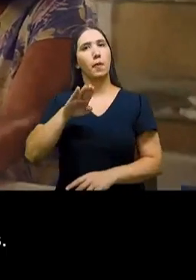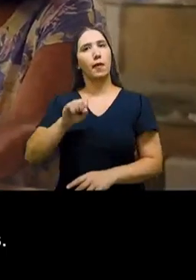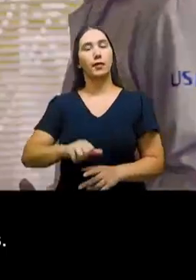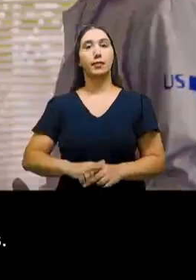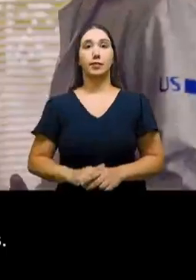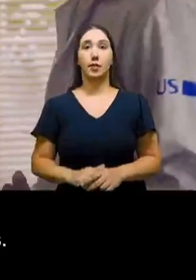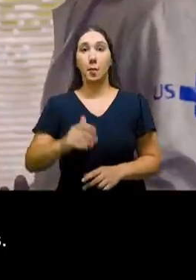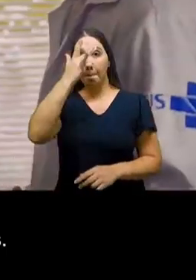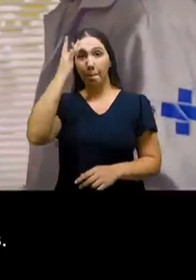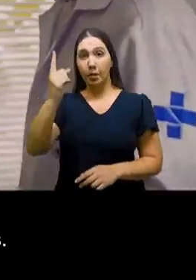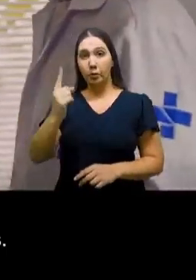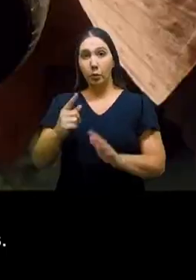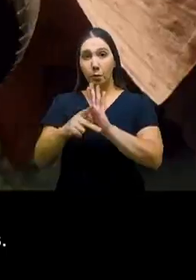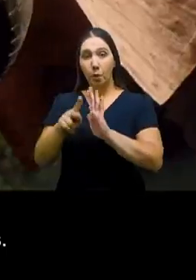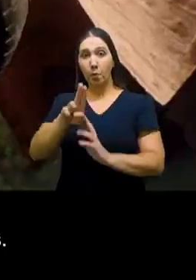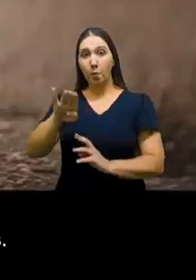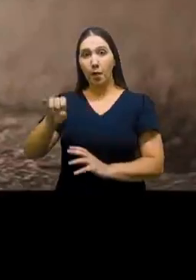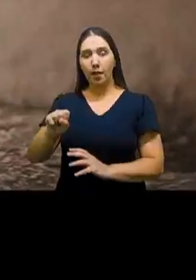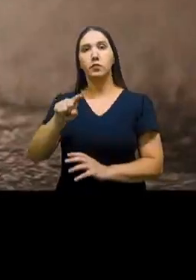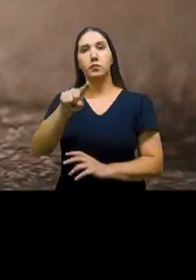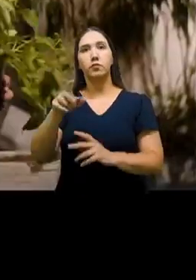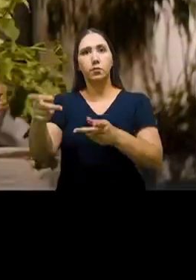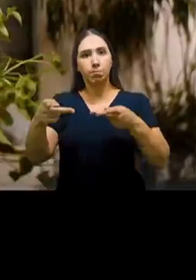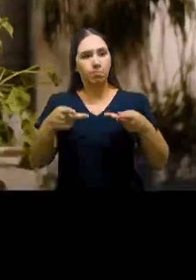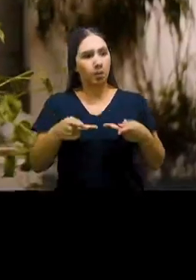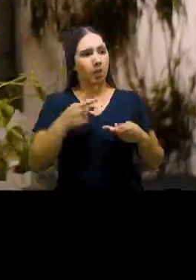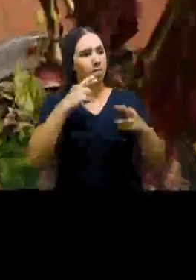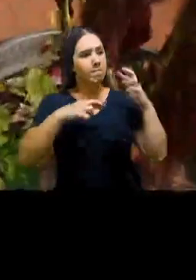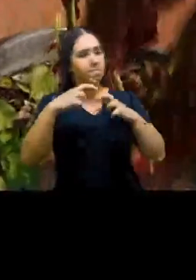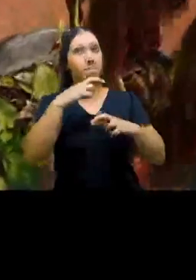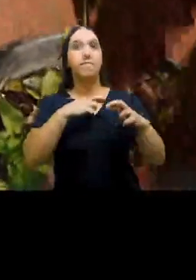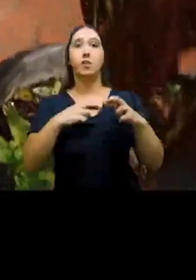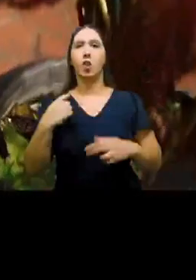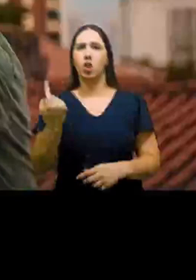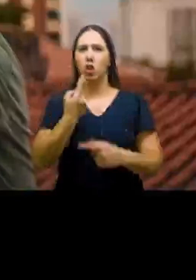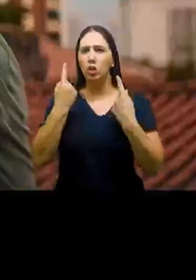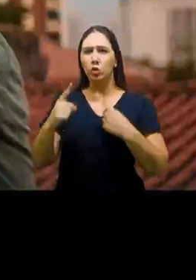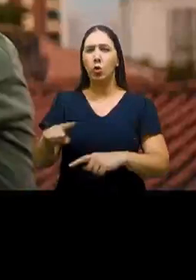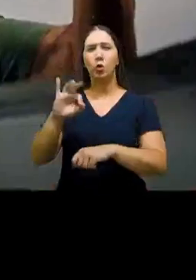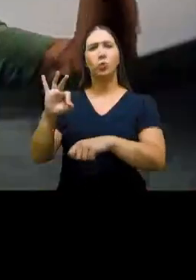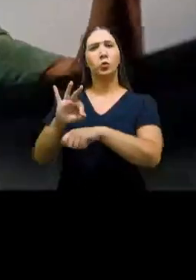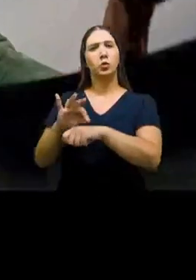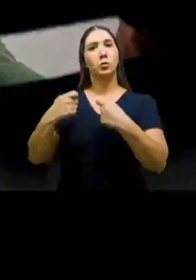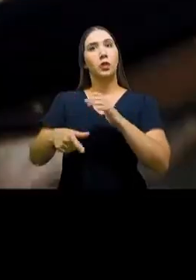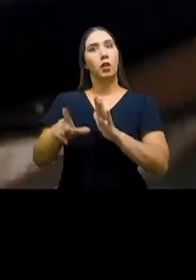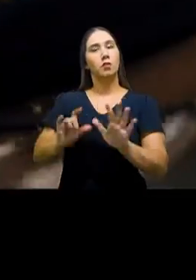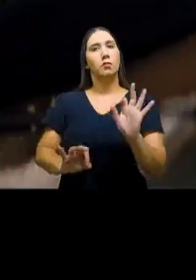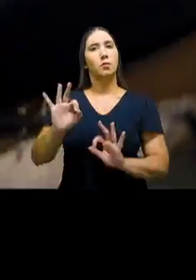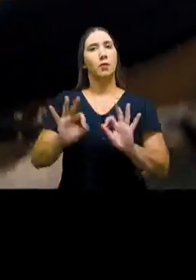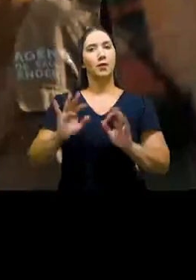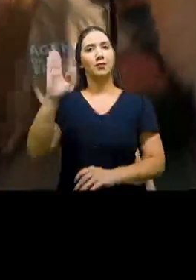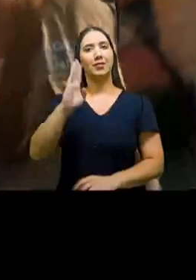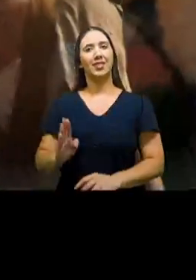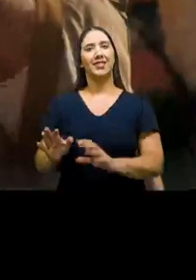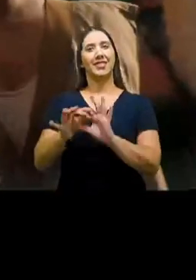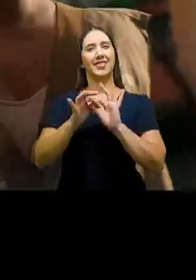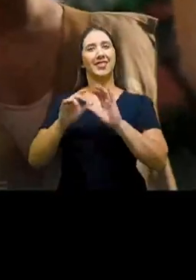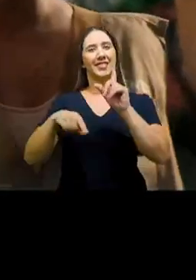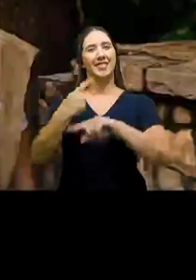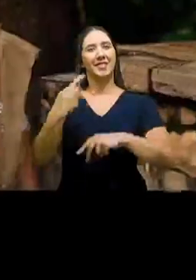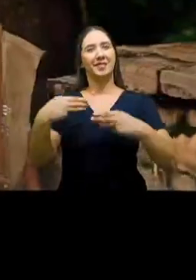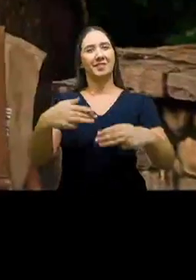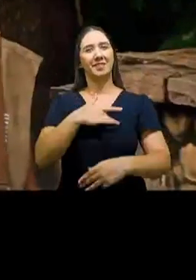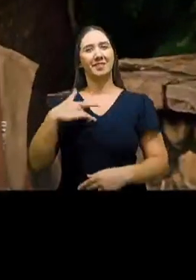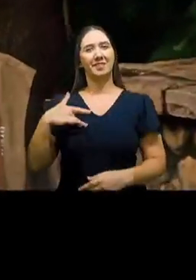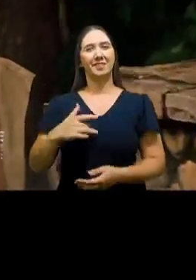Temos agentes de saúde e de combate às endemias. Combate ao mosquito. Para fazer diferente, precisamos agir antes. Ministério da Saúde.